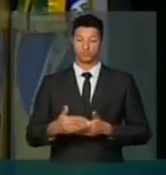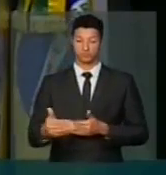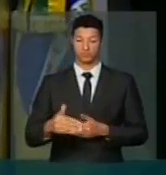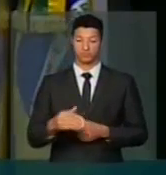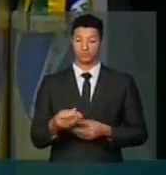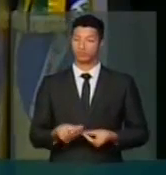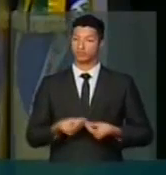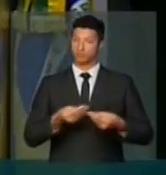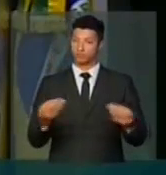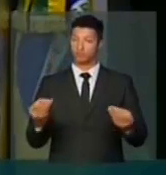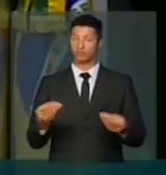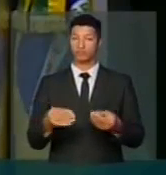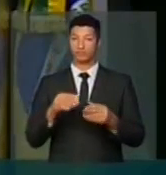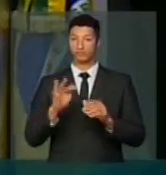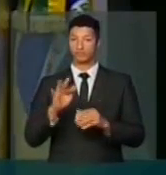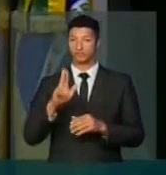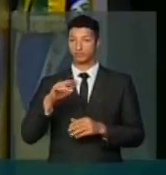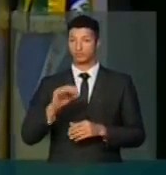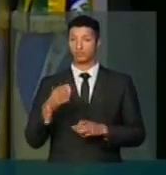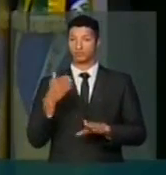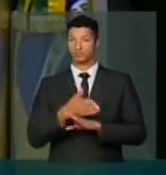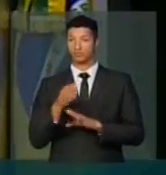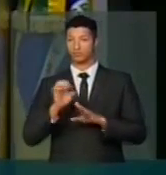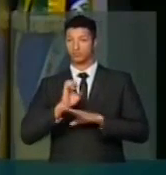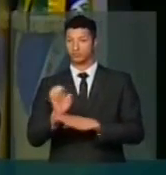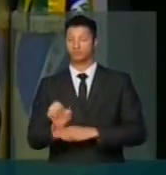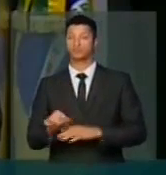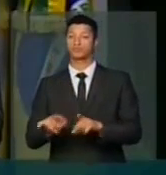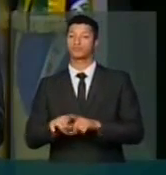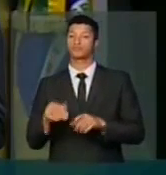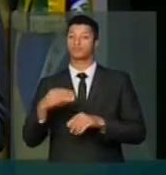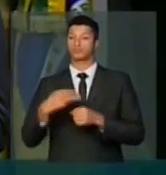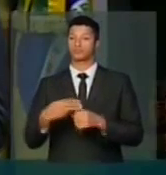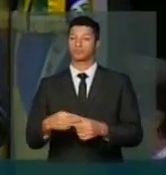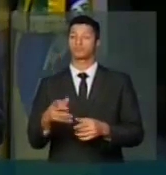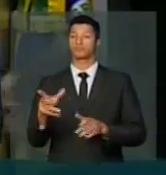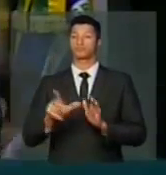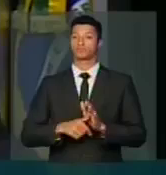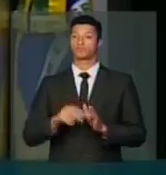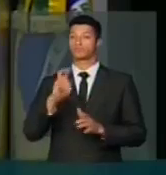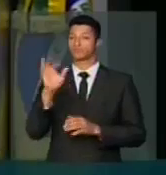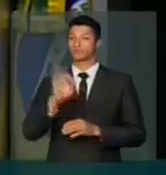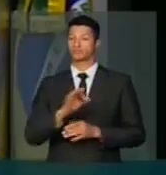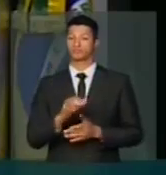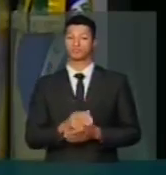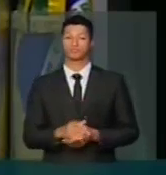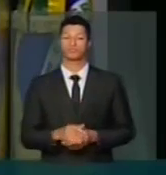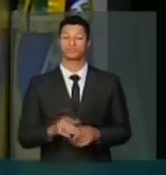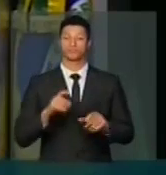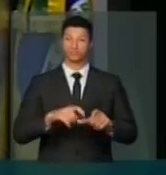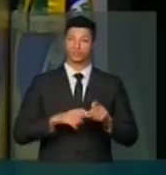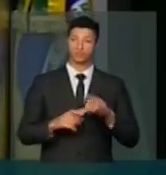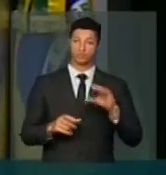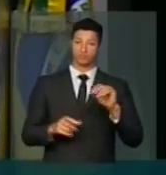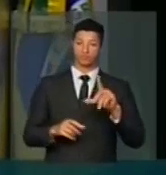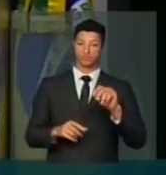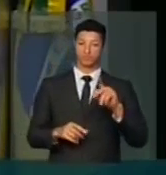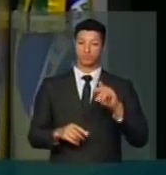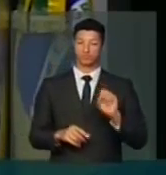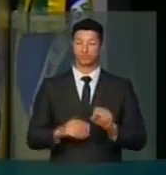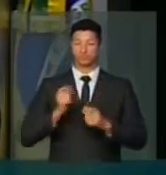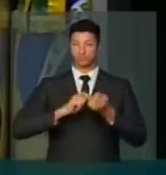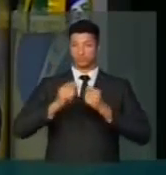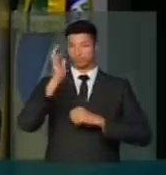Os repasses do Fundo de Participação dos Estados e do Fundo de Participação dos Municípios recuaram em 5%, devido ao colapso da economia